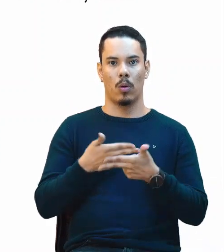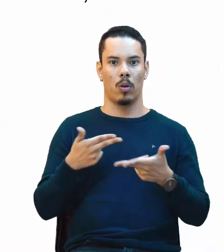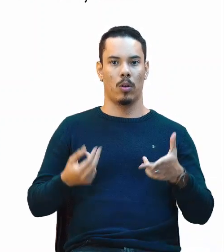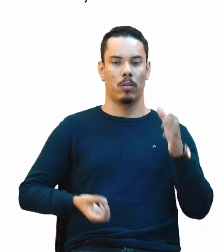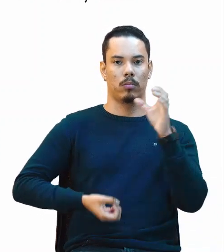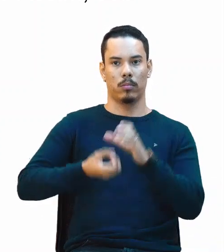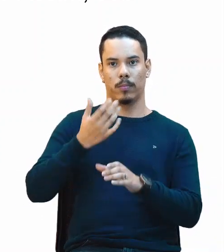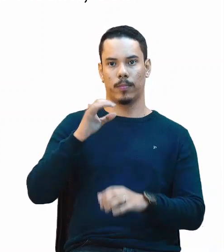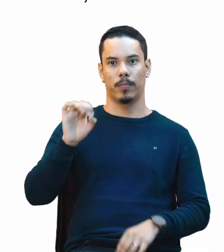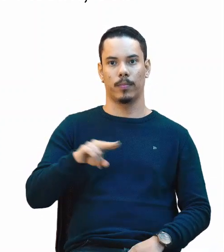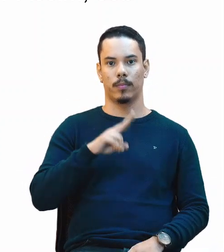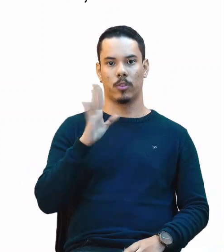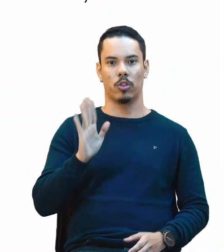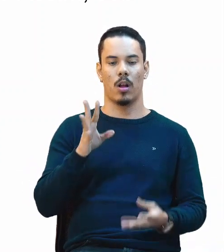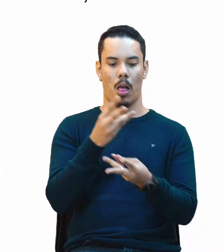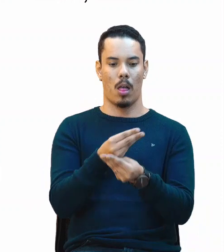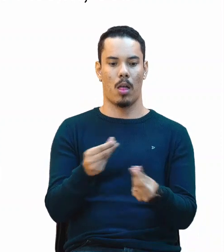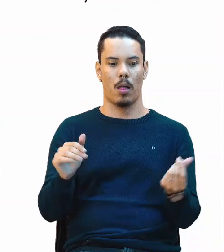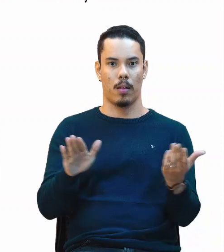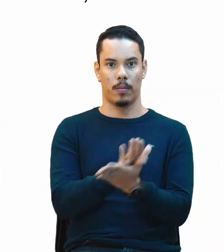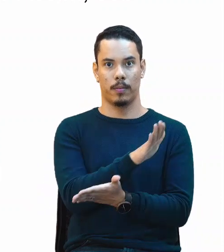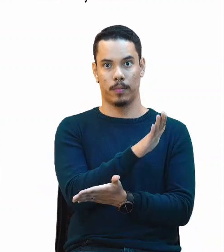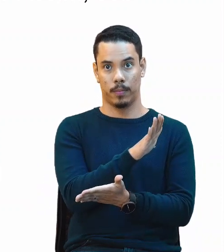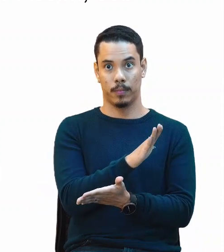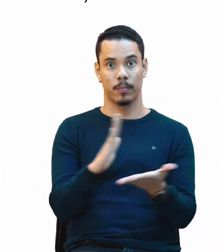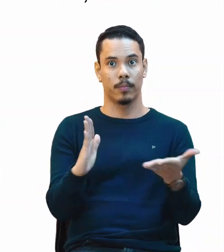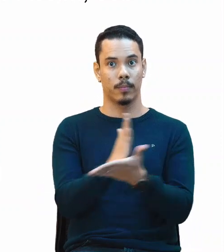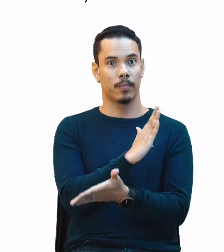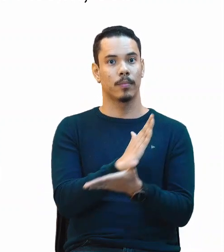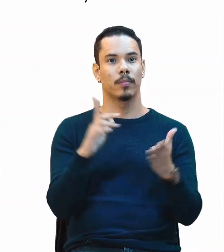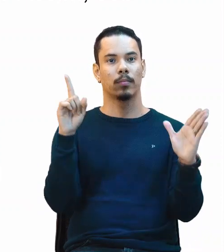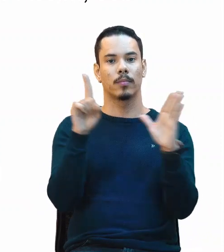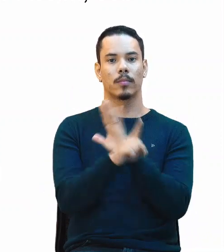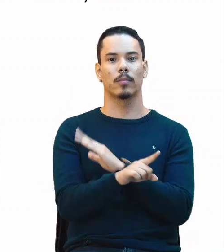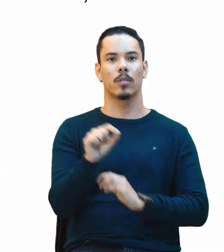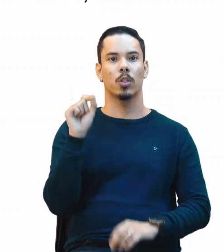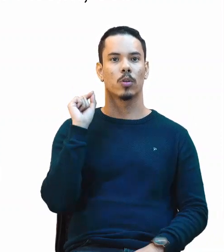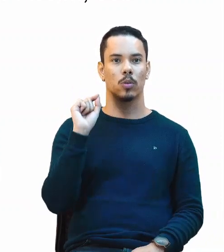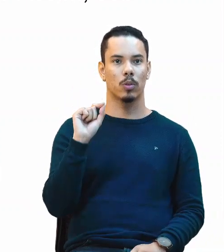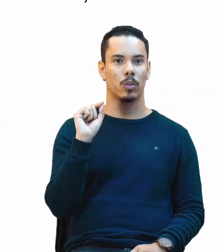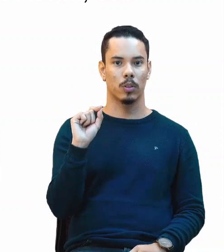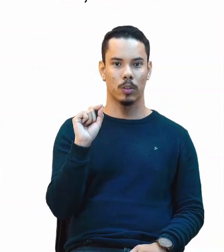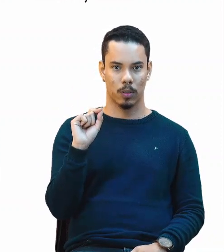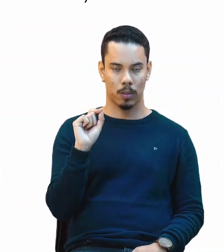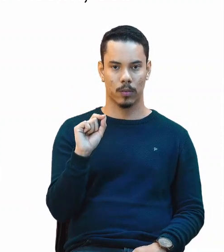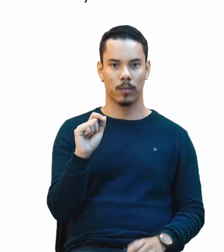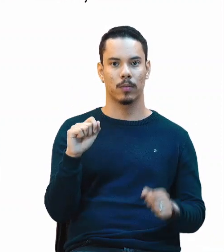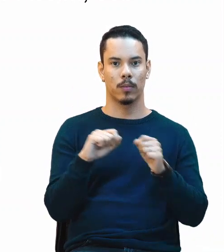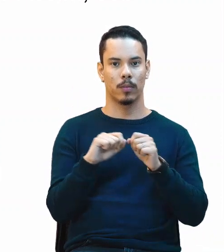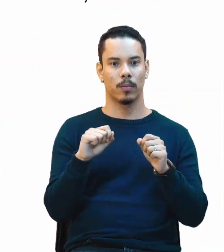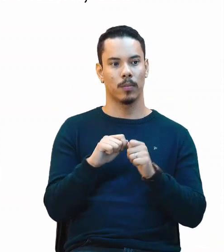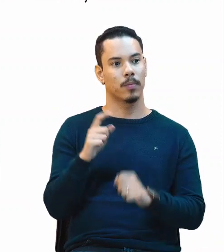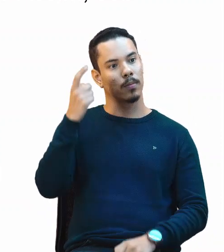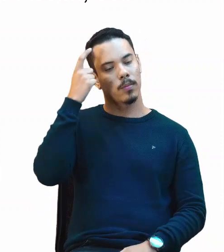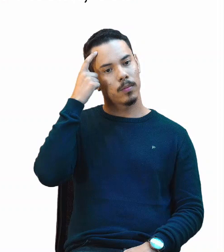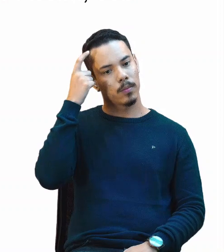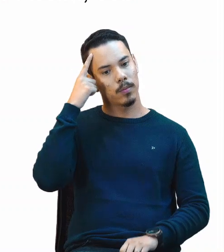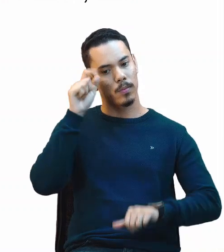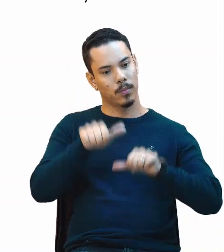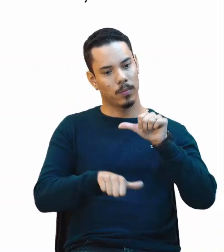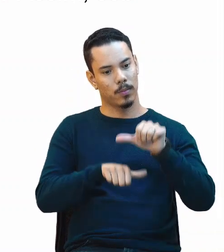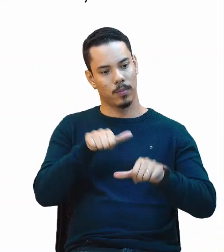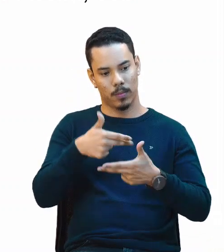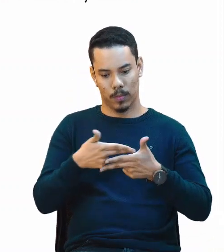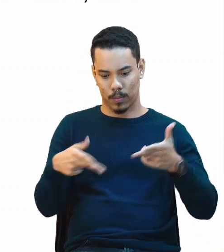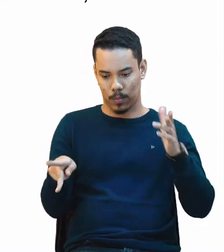ou deteriorada, etc. Alguns se perguntam, o que faz com que pensar que toda mudança haja algo na